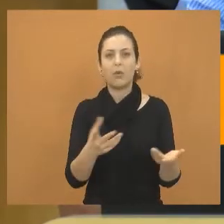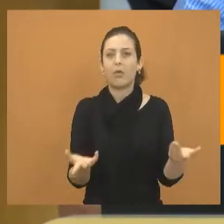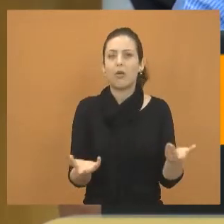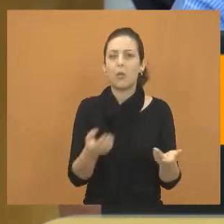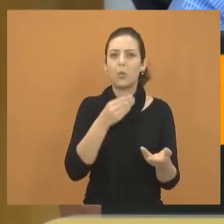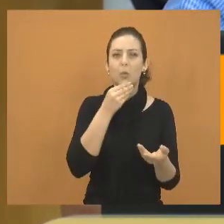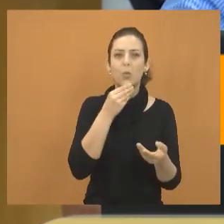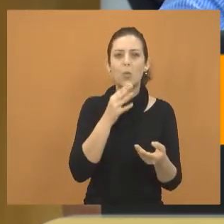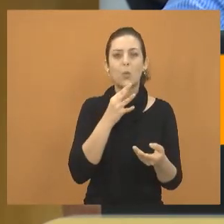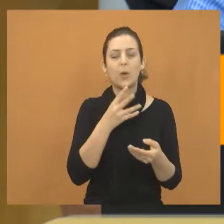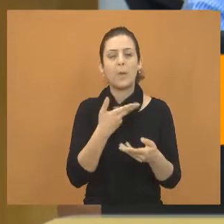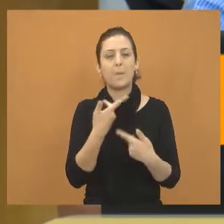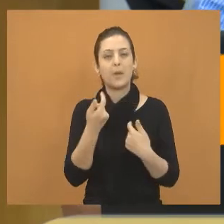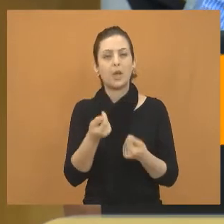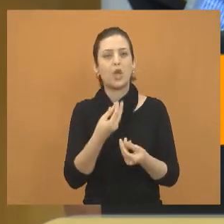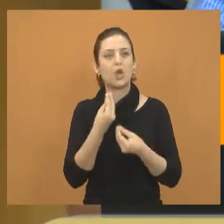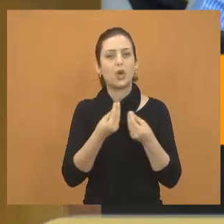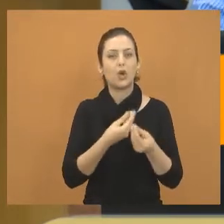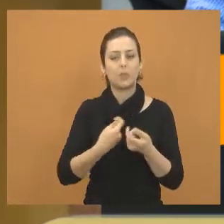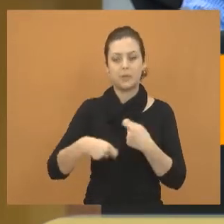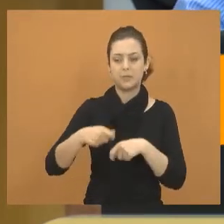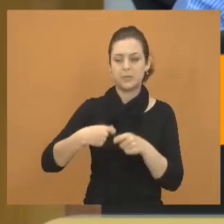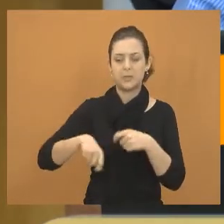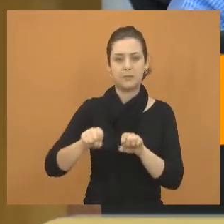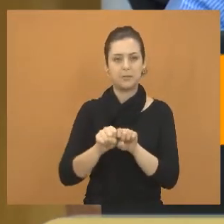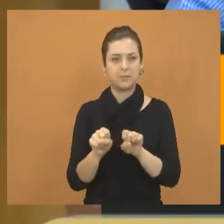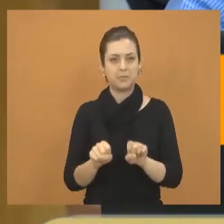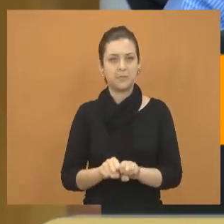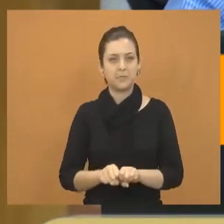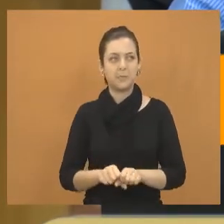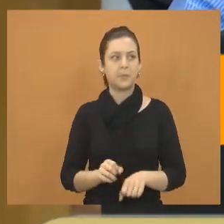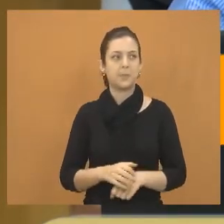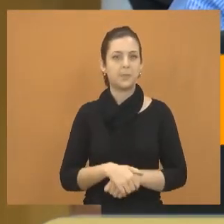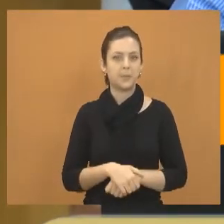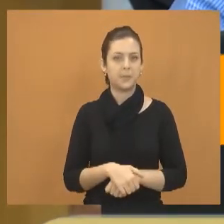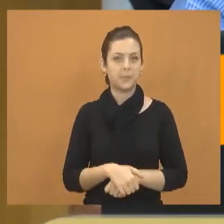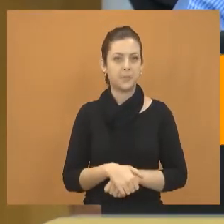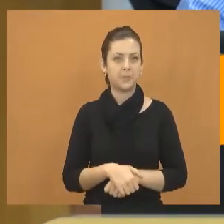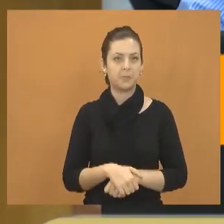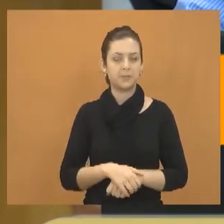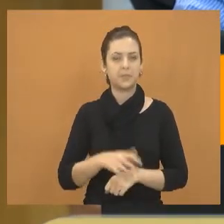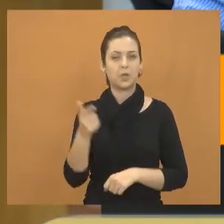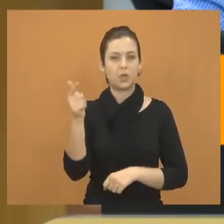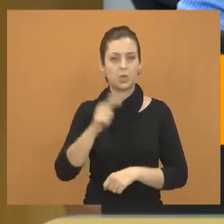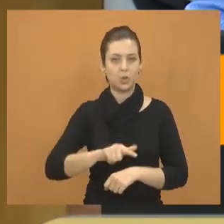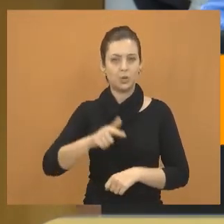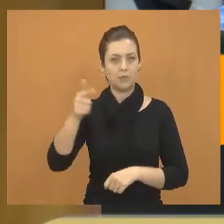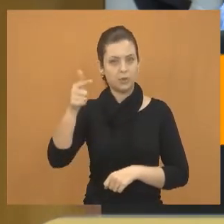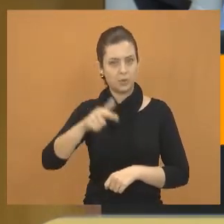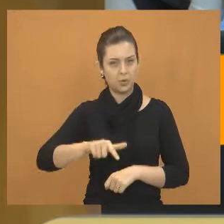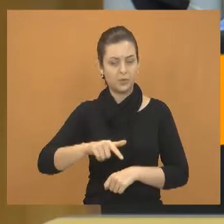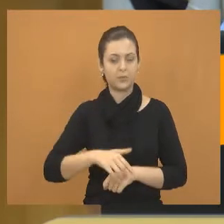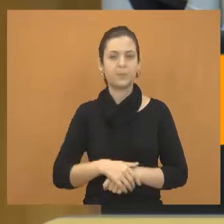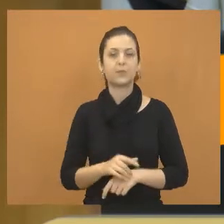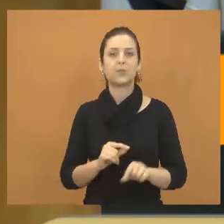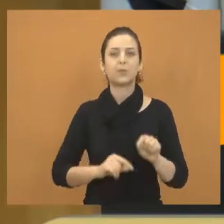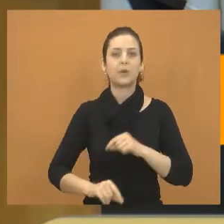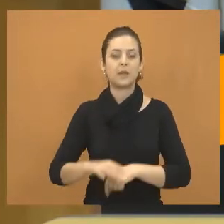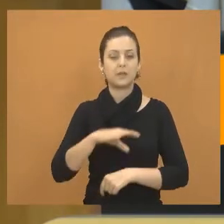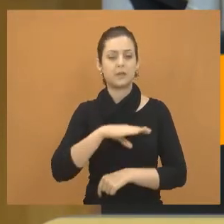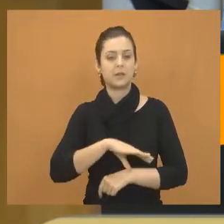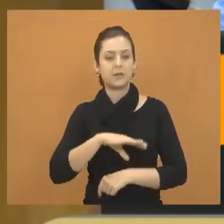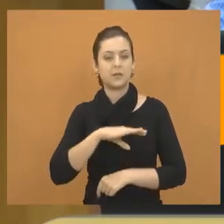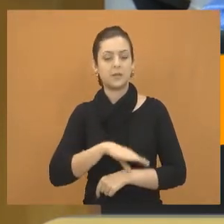oportunidade de conhecer melhor o funcionamento do sistema. Eu sempre vou repetir aqui, o